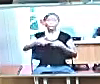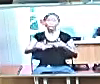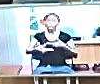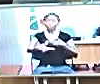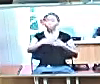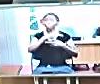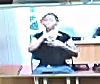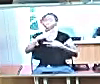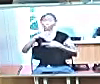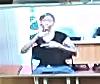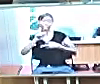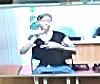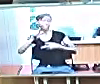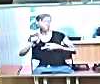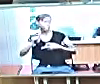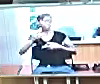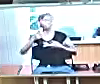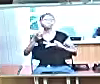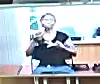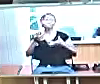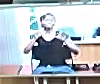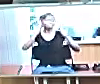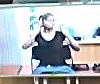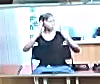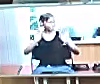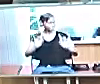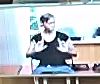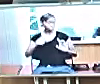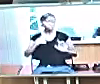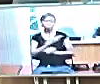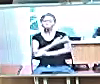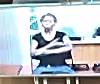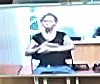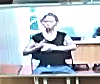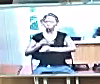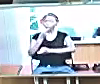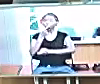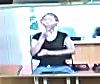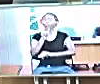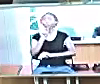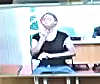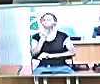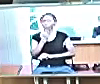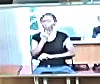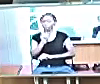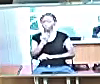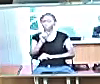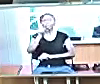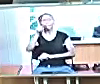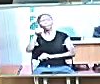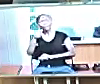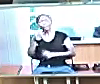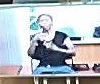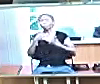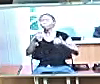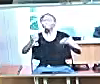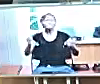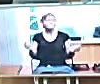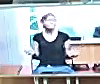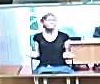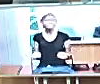ppg tem um simbolismo maior eu costumo dizer que é algo maravilhoso